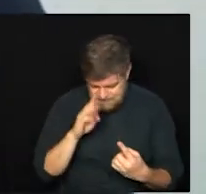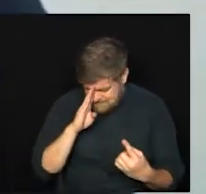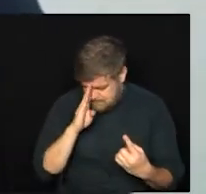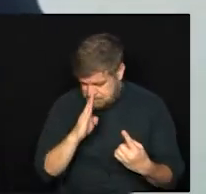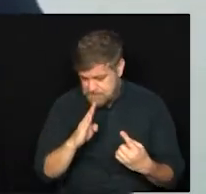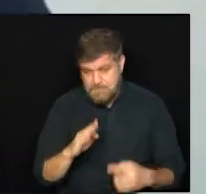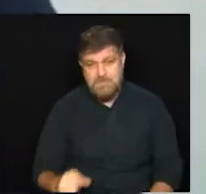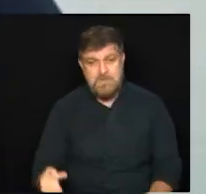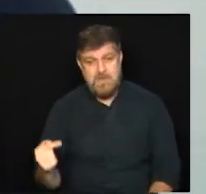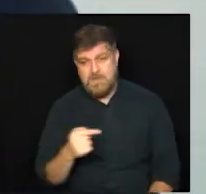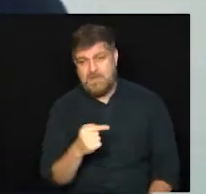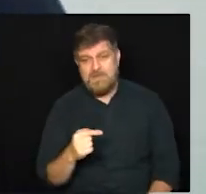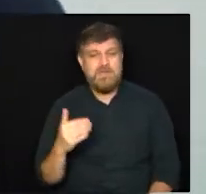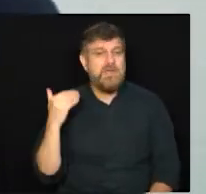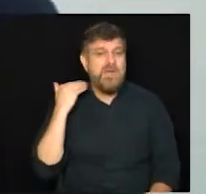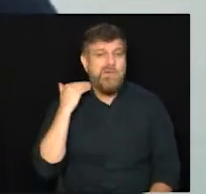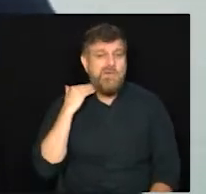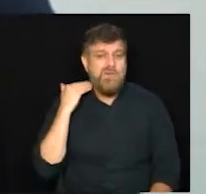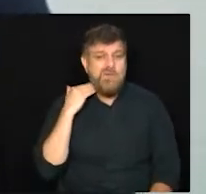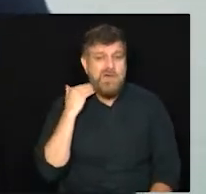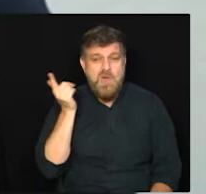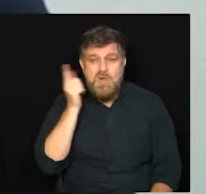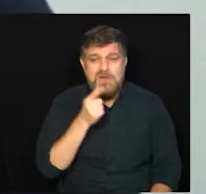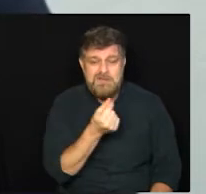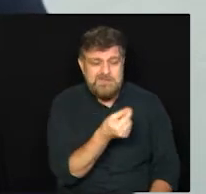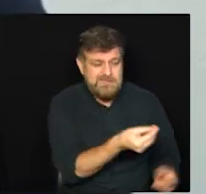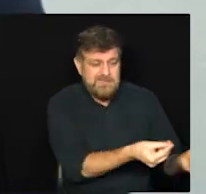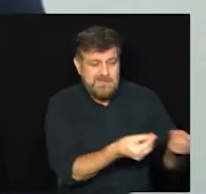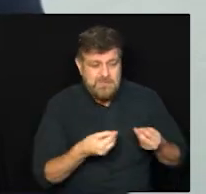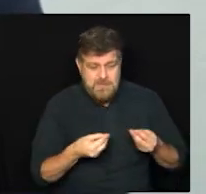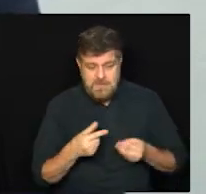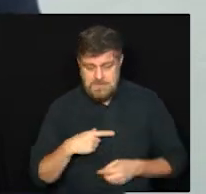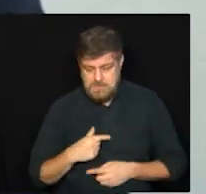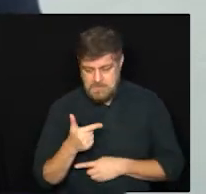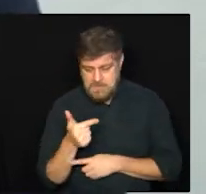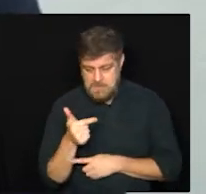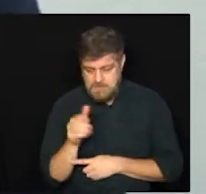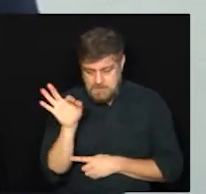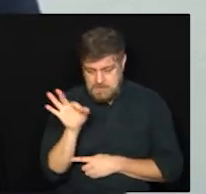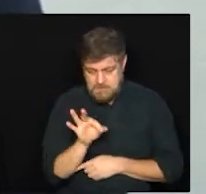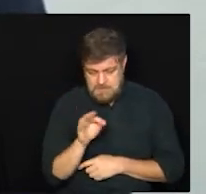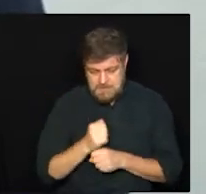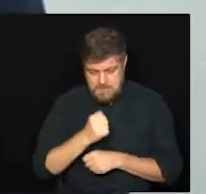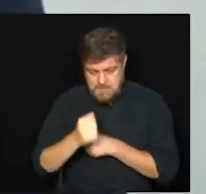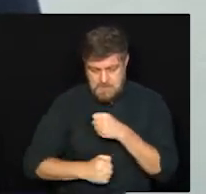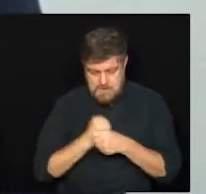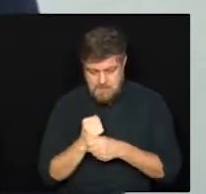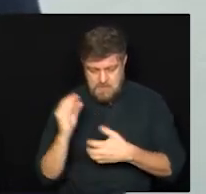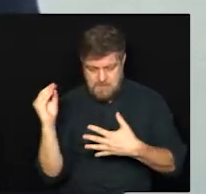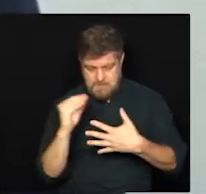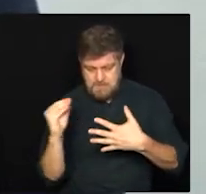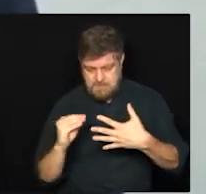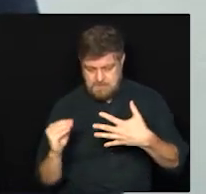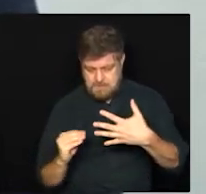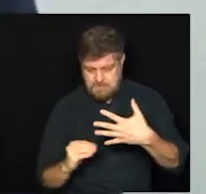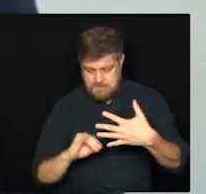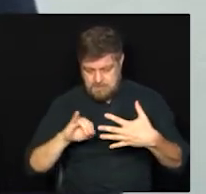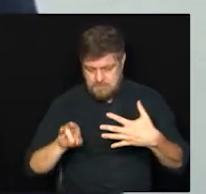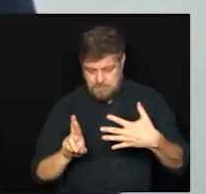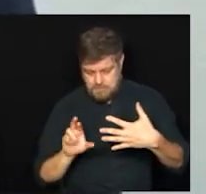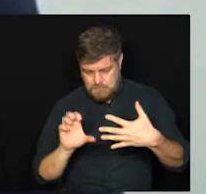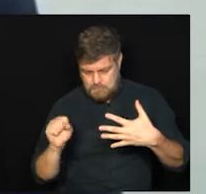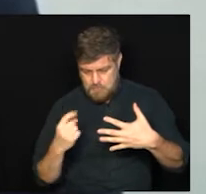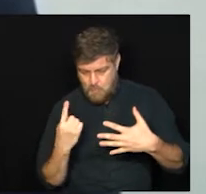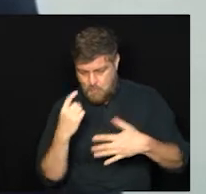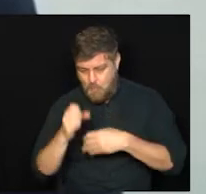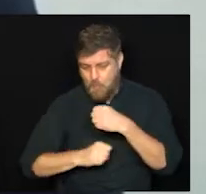que o Desenvolve CP apresentou para nós. Então, 12% de juros ao ano, um ano de carência e